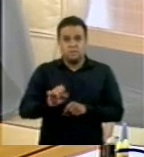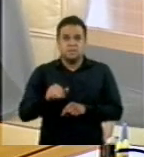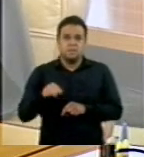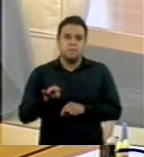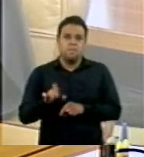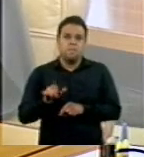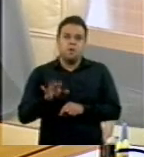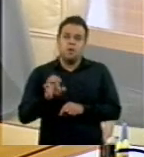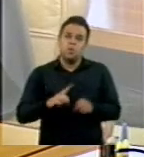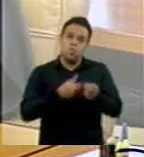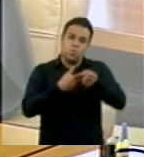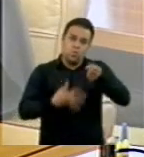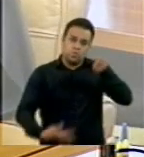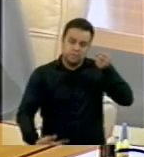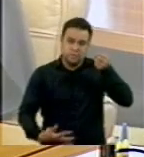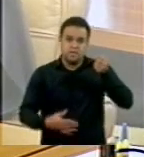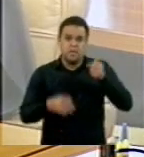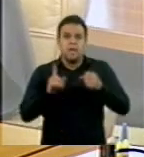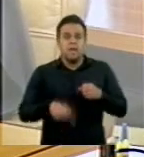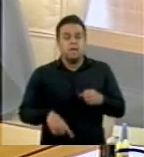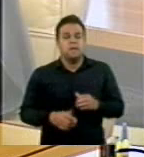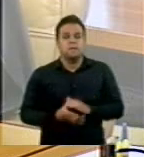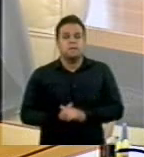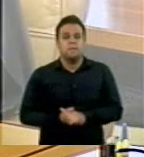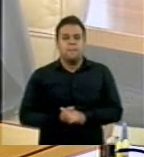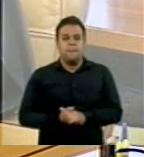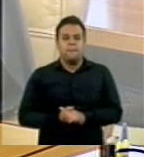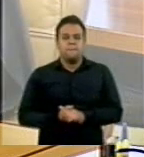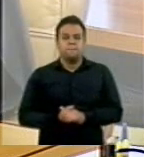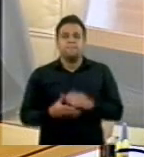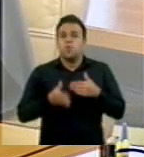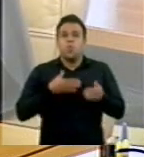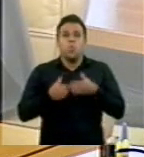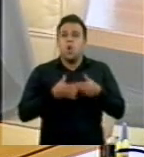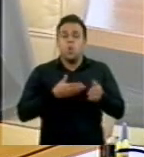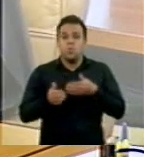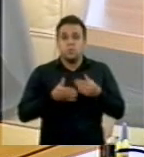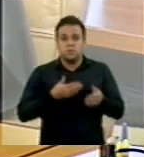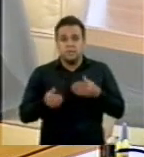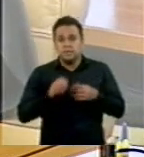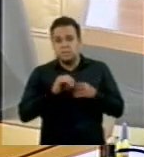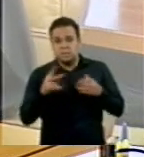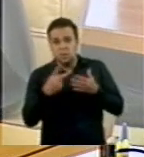sangue corresponde à negativa de qualquer possibilidade de arrebatamento da